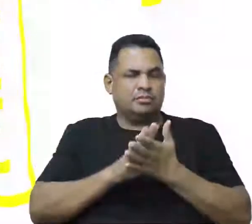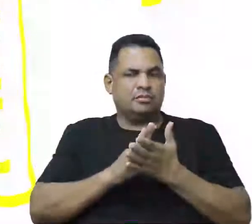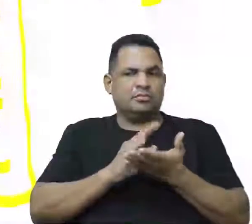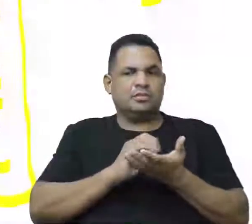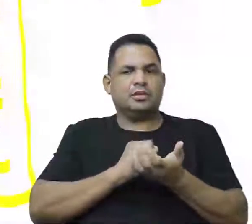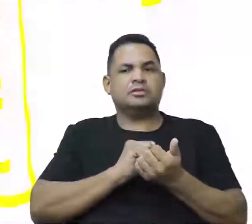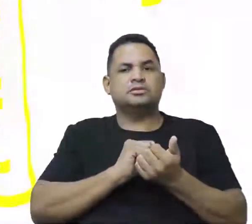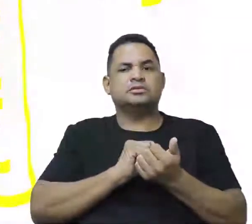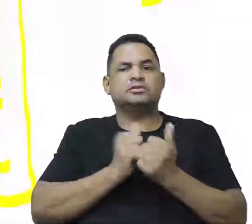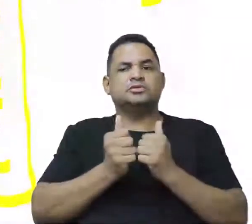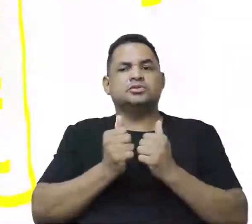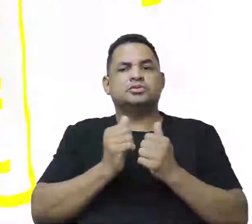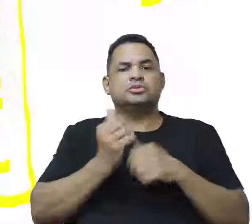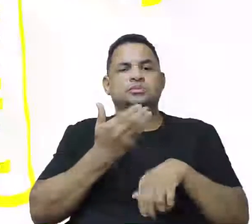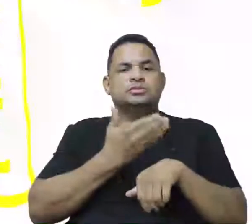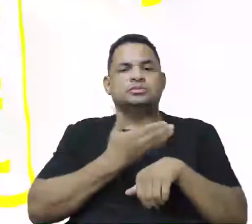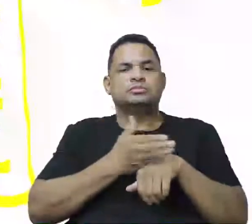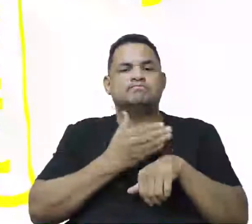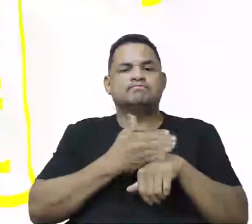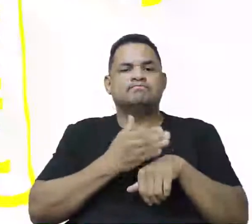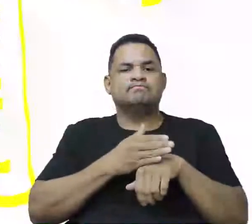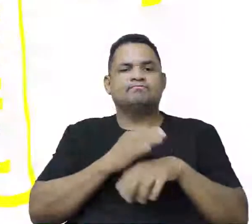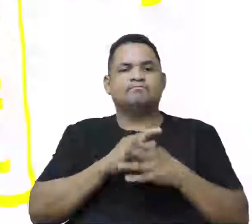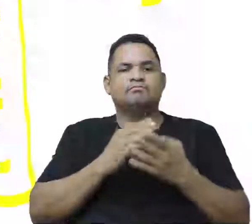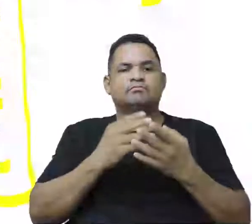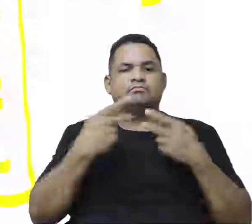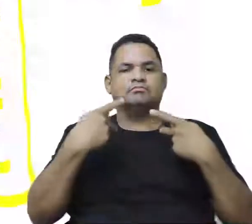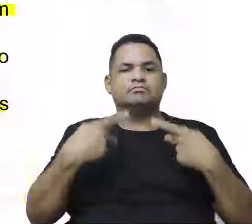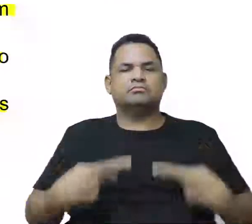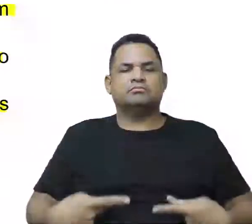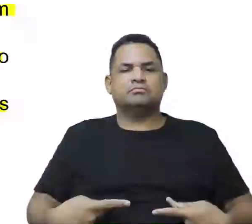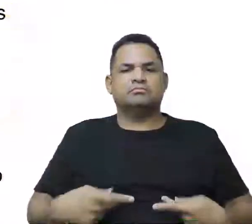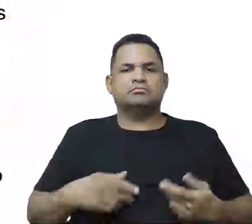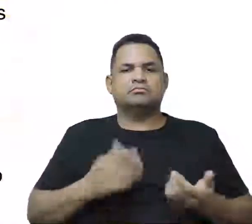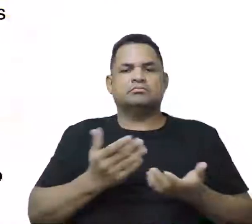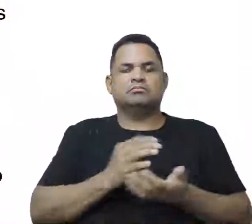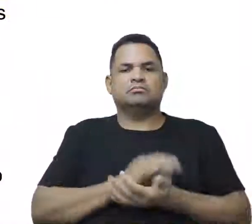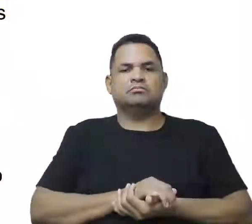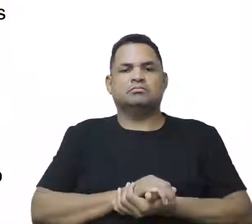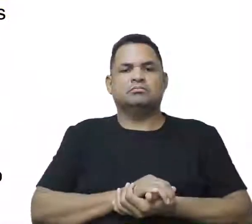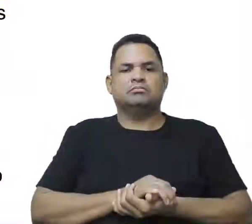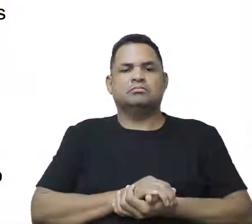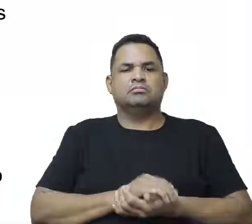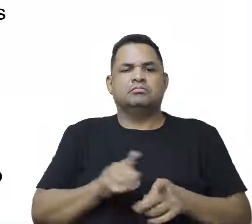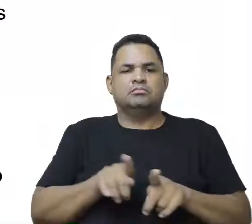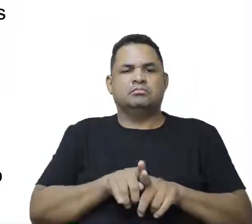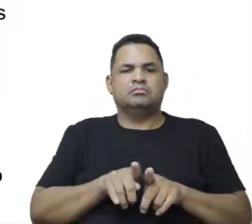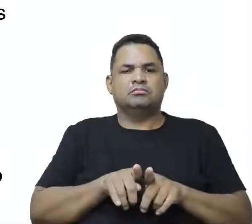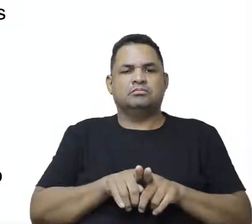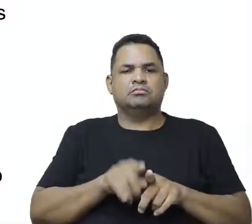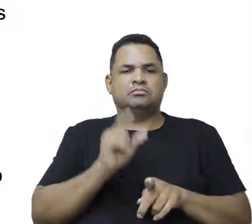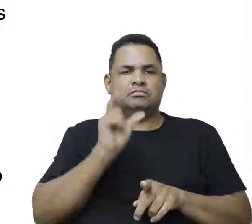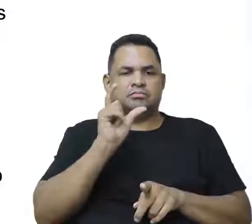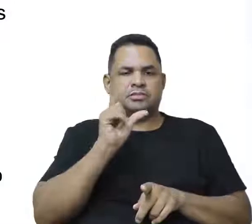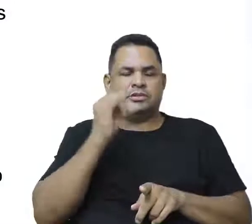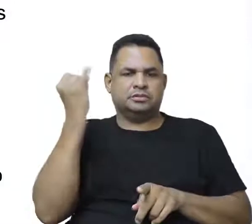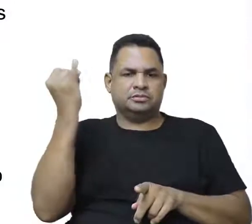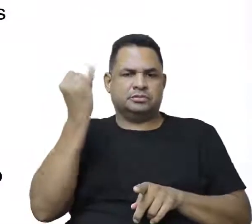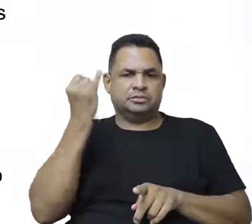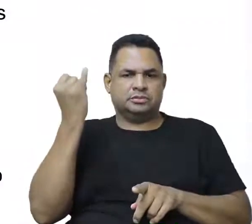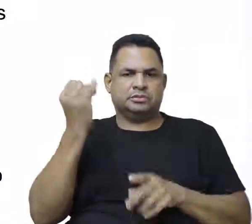da esportivização de práticas nos jogos corporais. Ele também traz